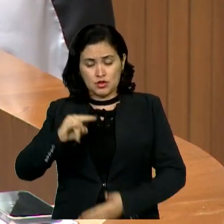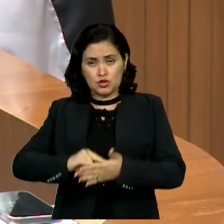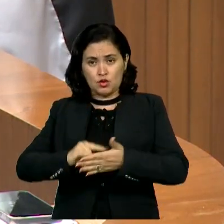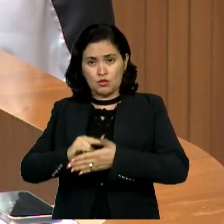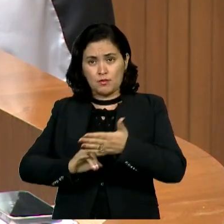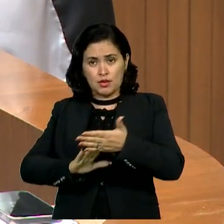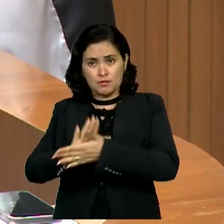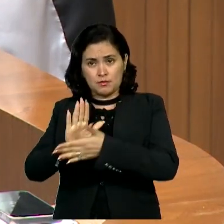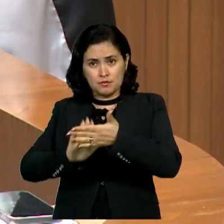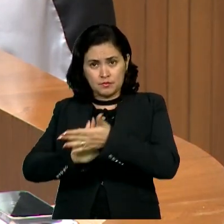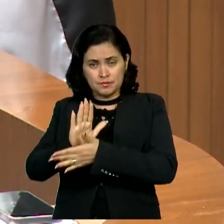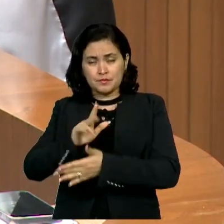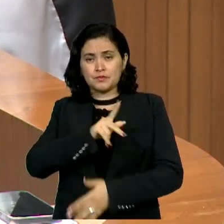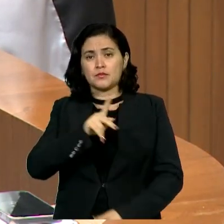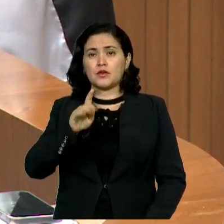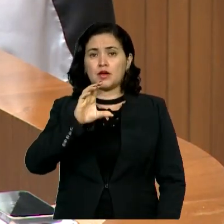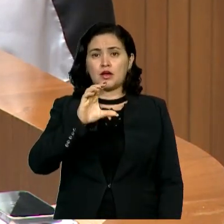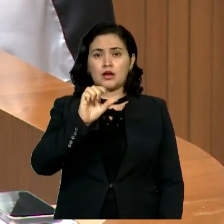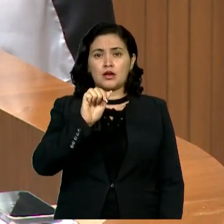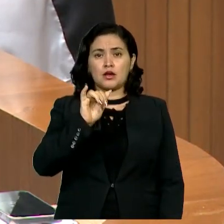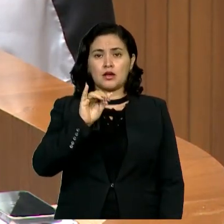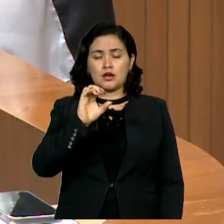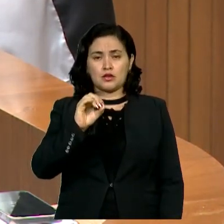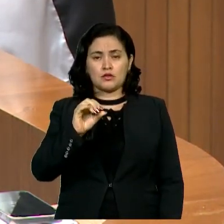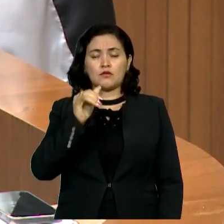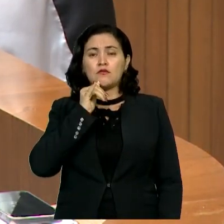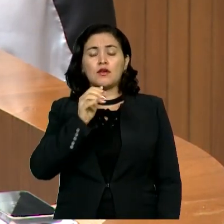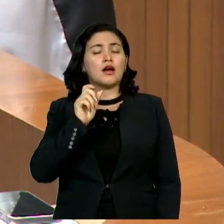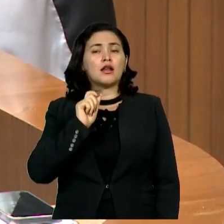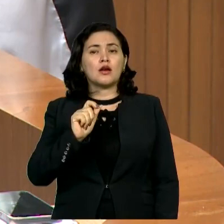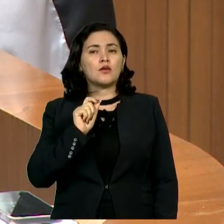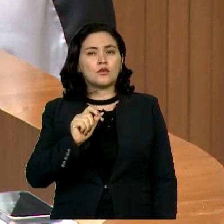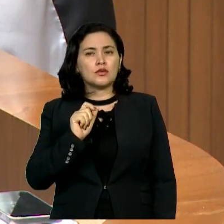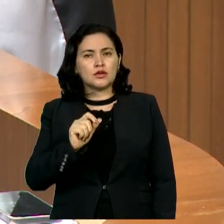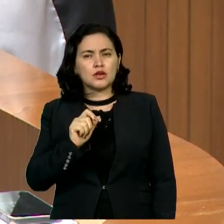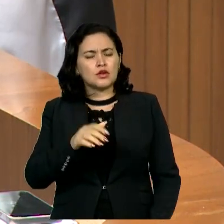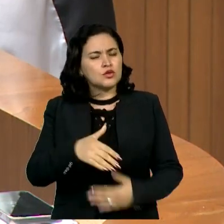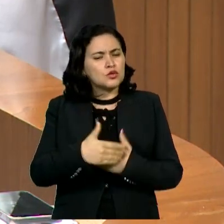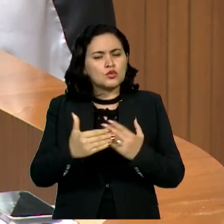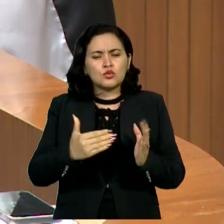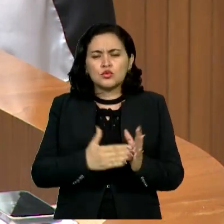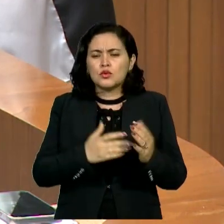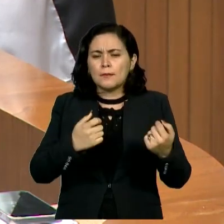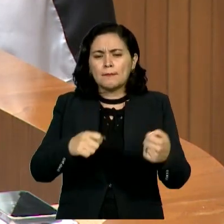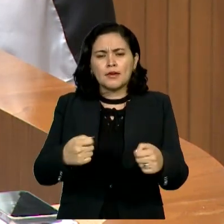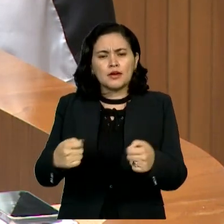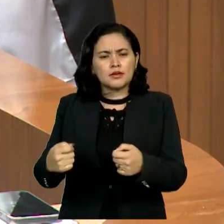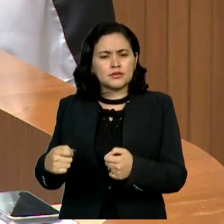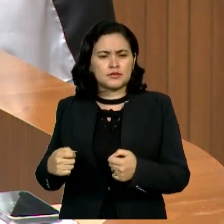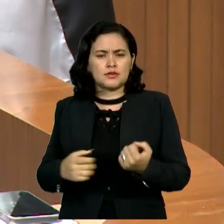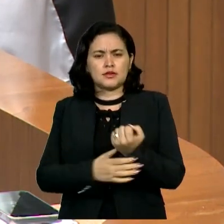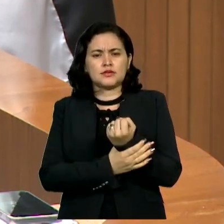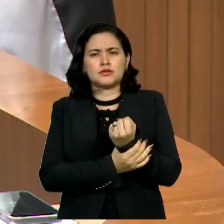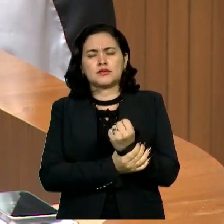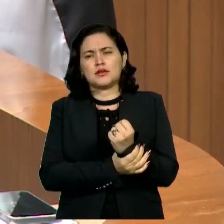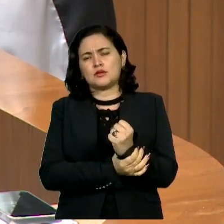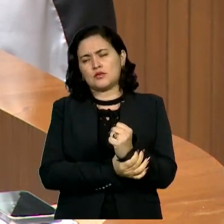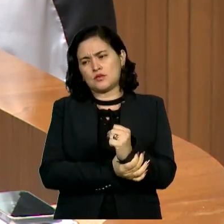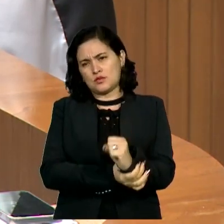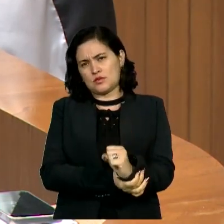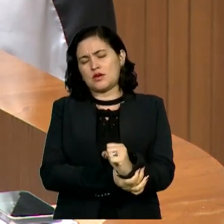Saraiva, dizendo que estão sendo tomadas todas as medidas necessárias no sentido de assegurar a prerrogativa